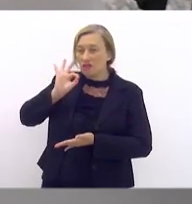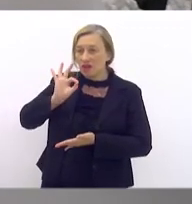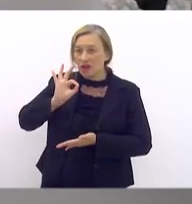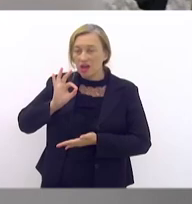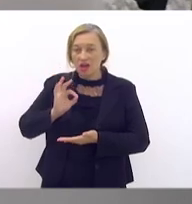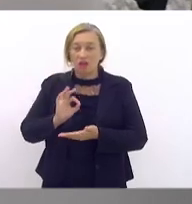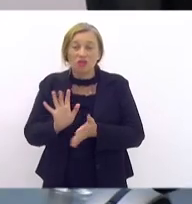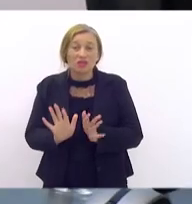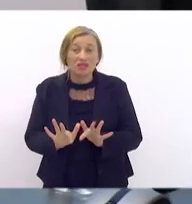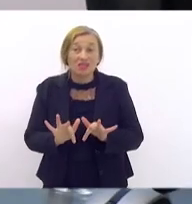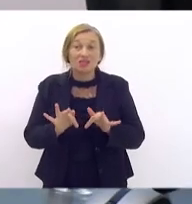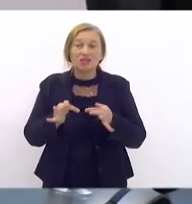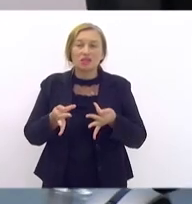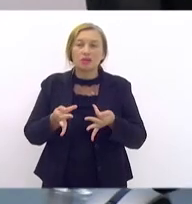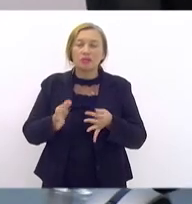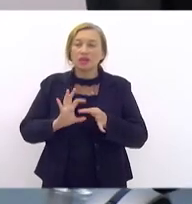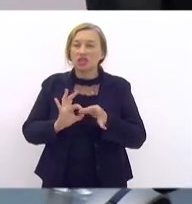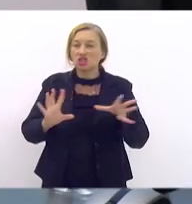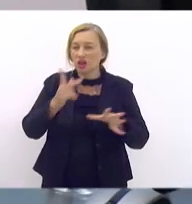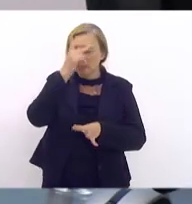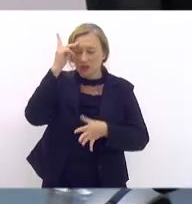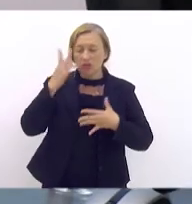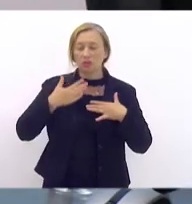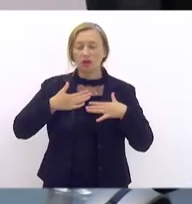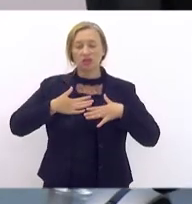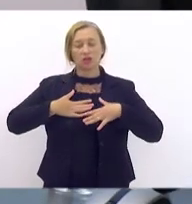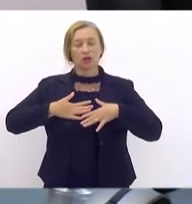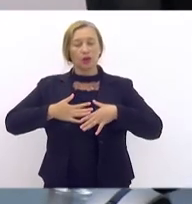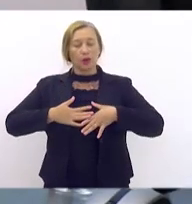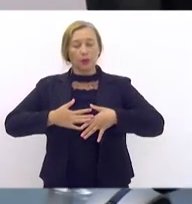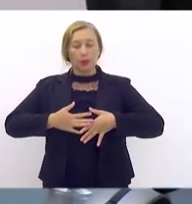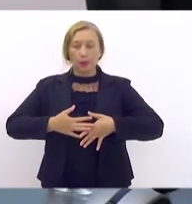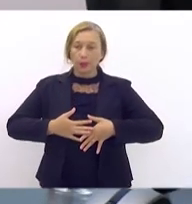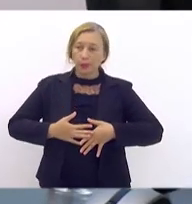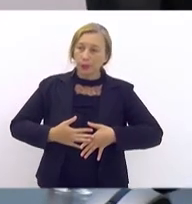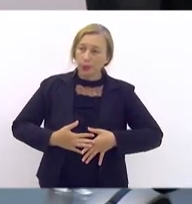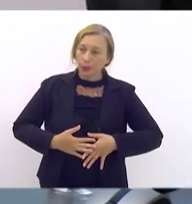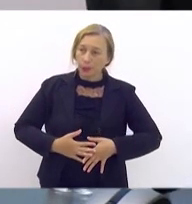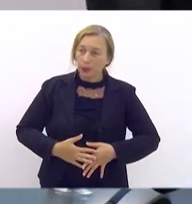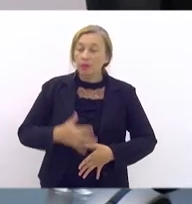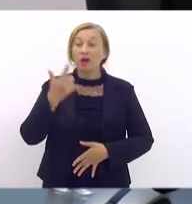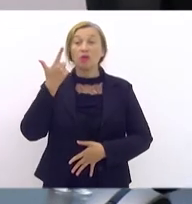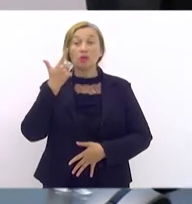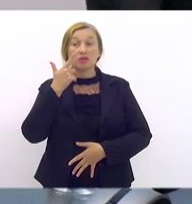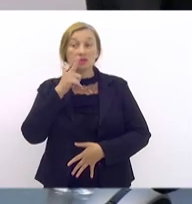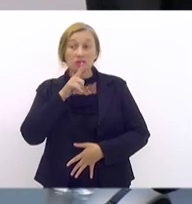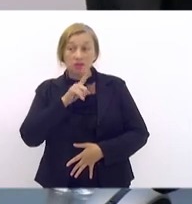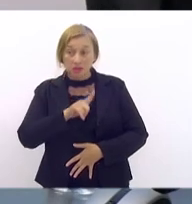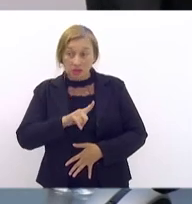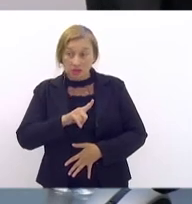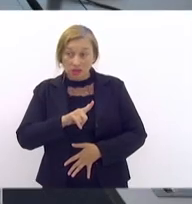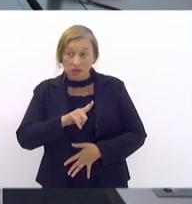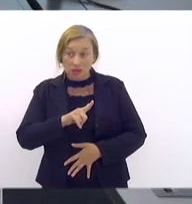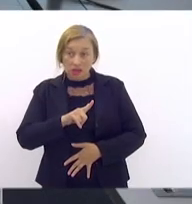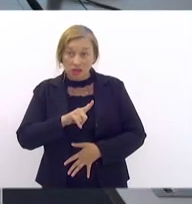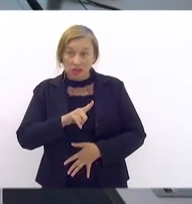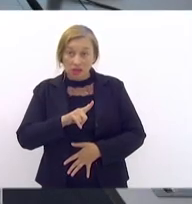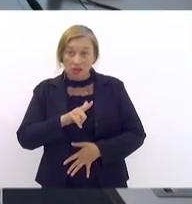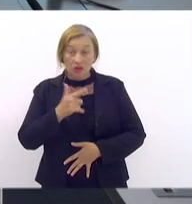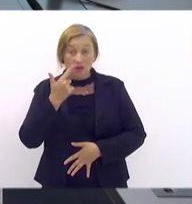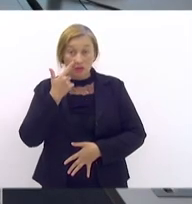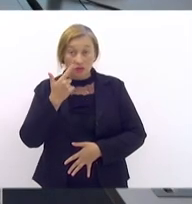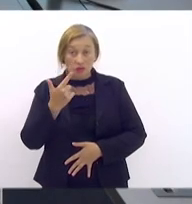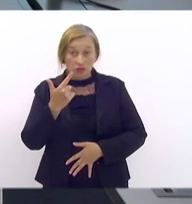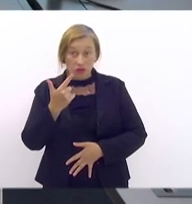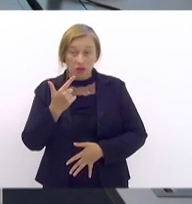simples para deixar aquela pessoa num nível de tensão menor depois a gente parte pro